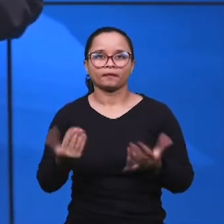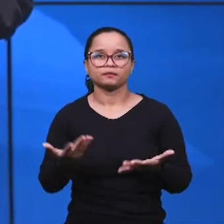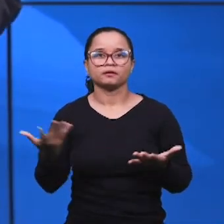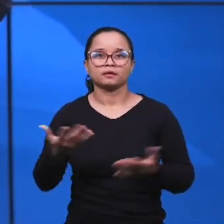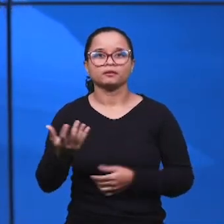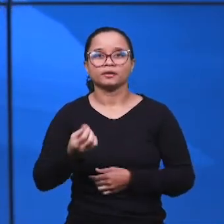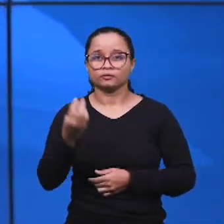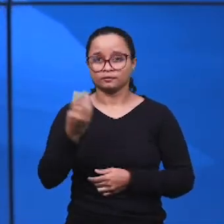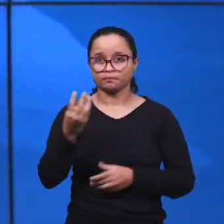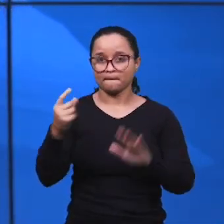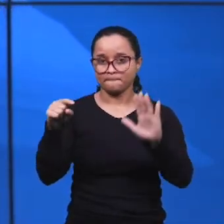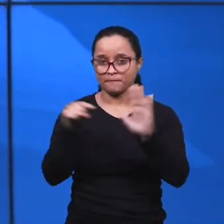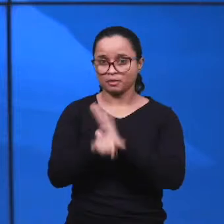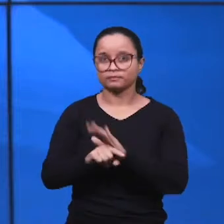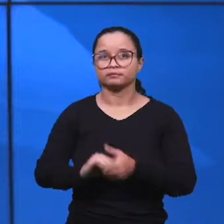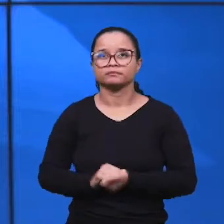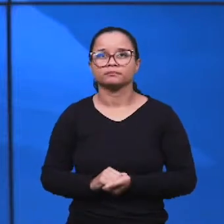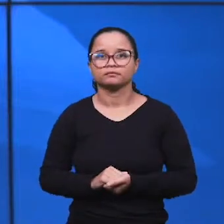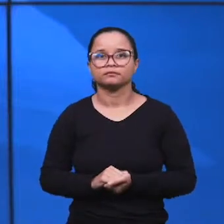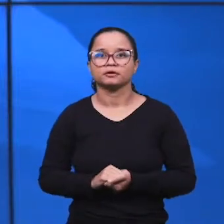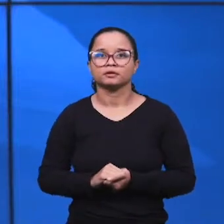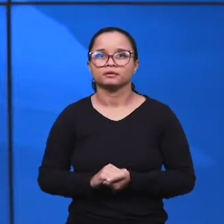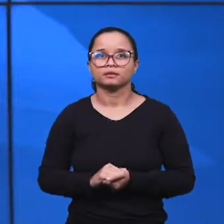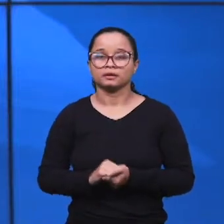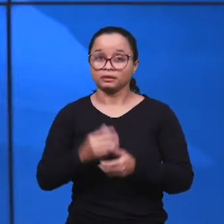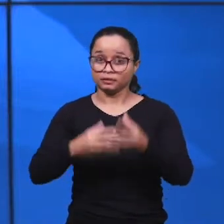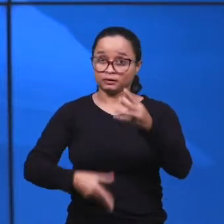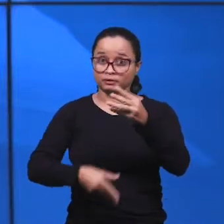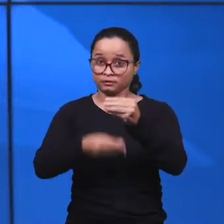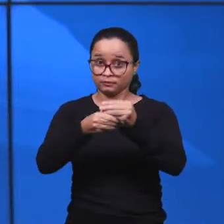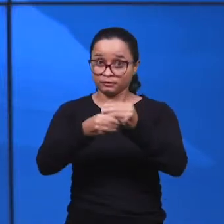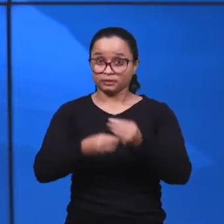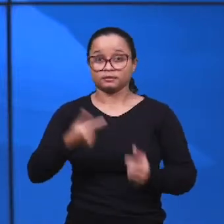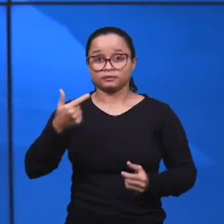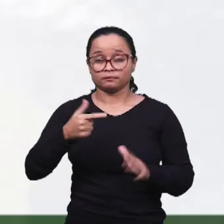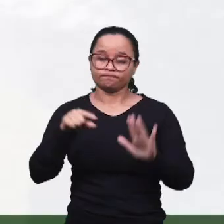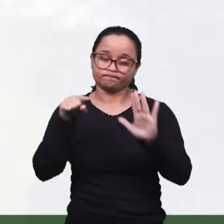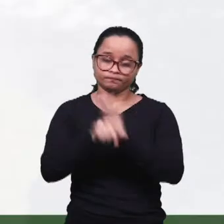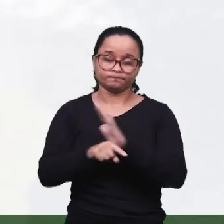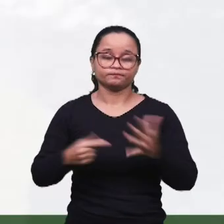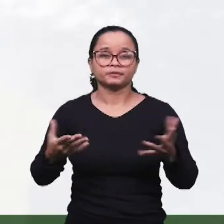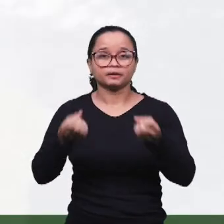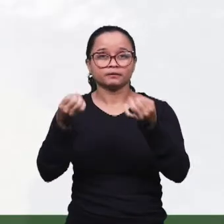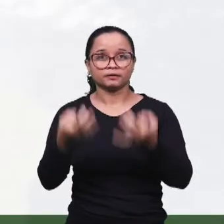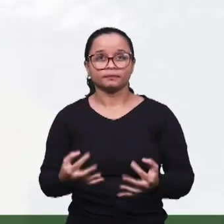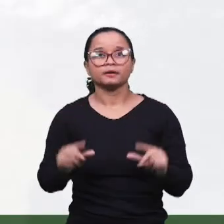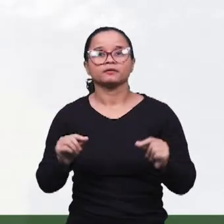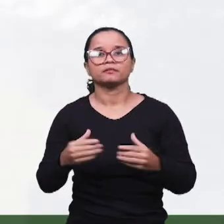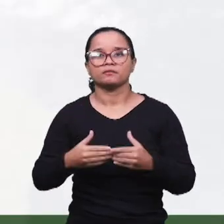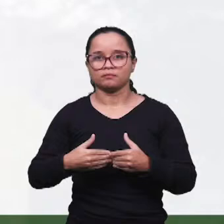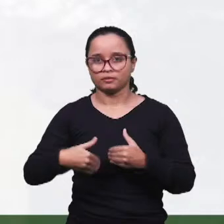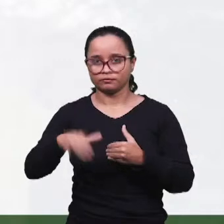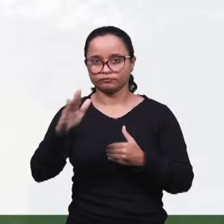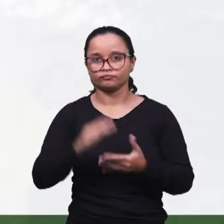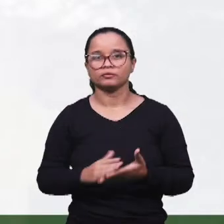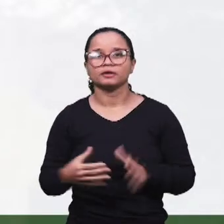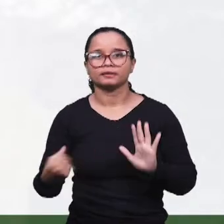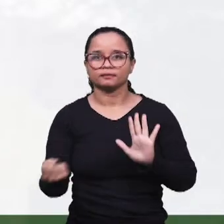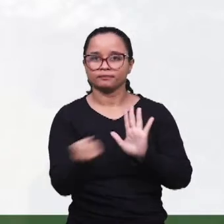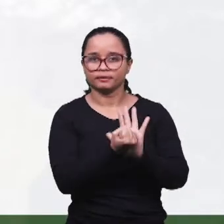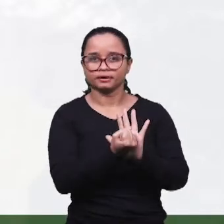terceira pergunta, que ela tem um complemento da segunda pergunta, porque ela diz assim: a partir desse